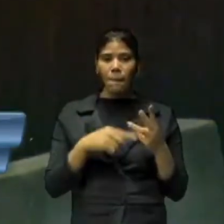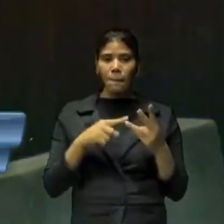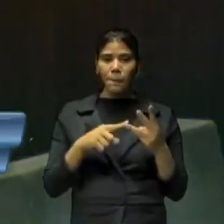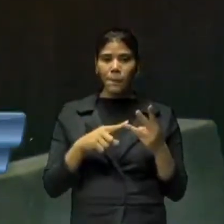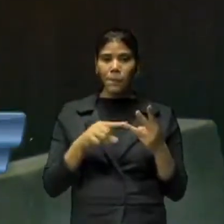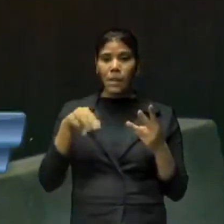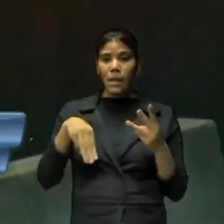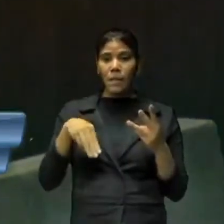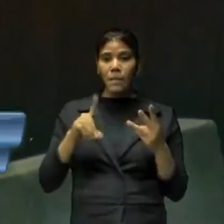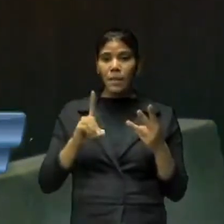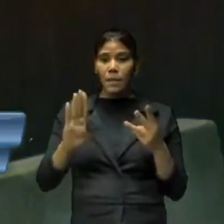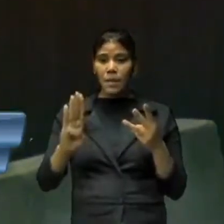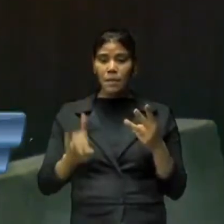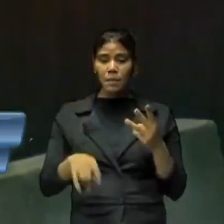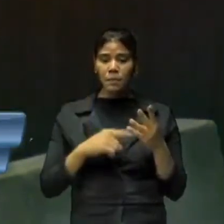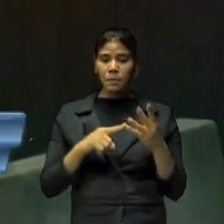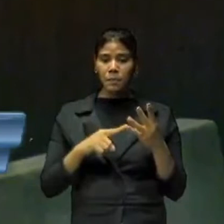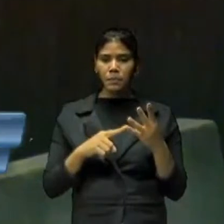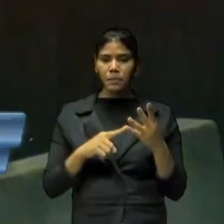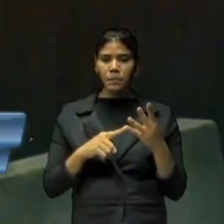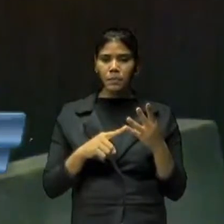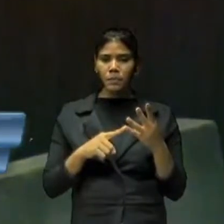certamente, sobra o MDB.